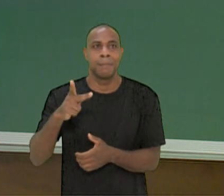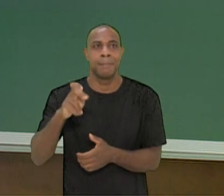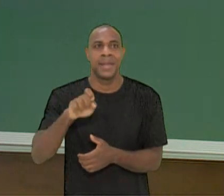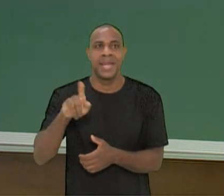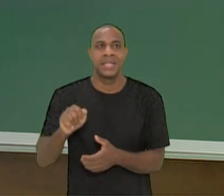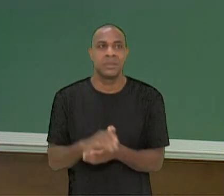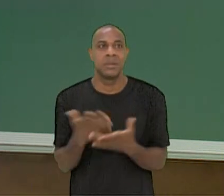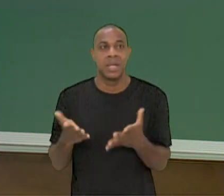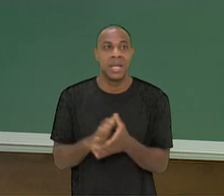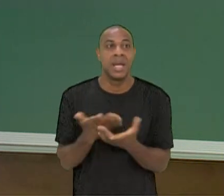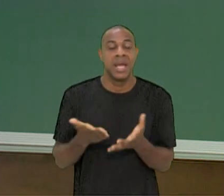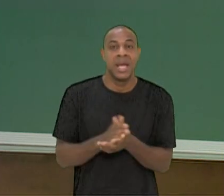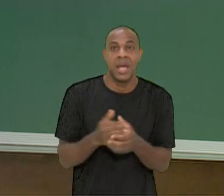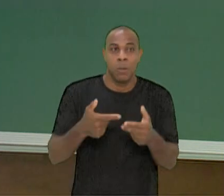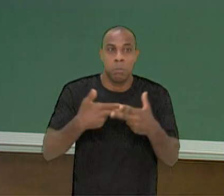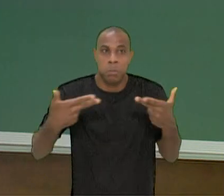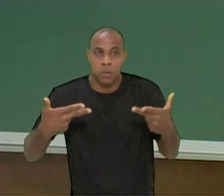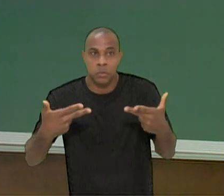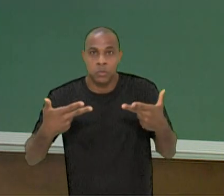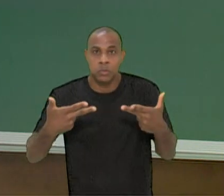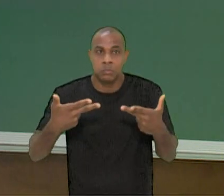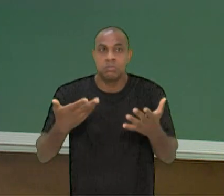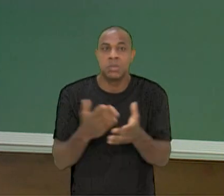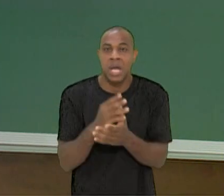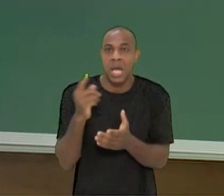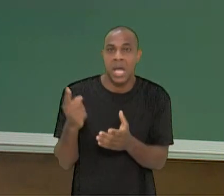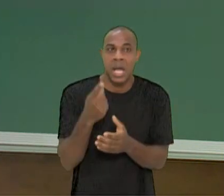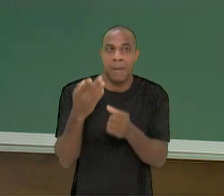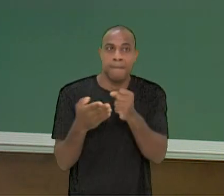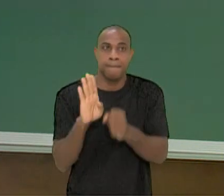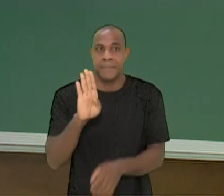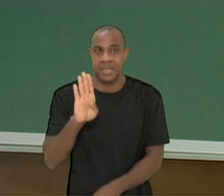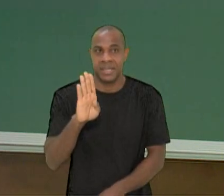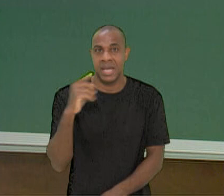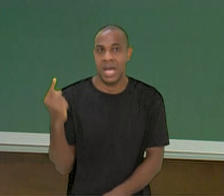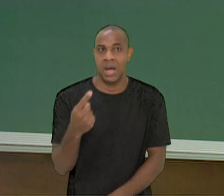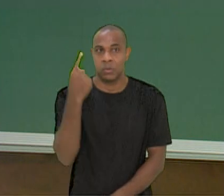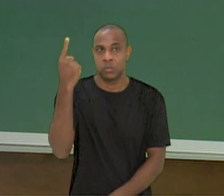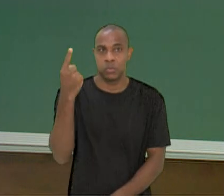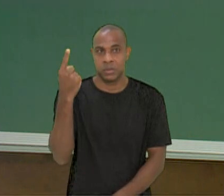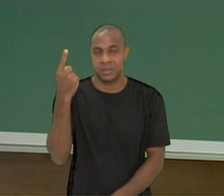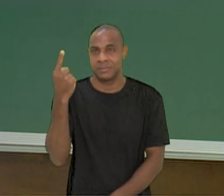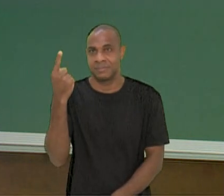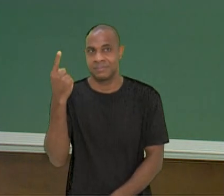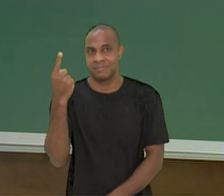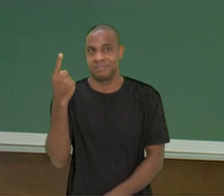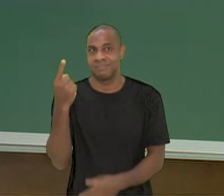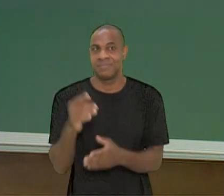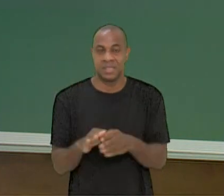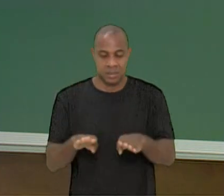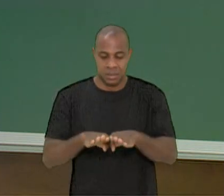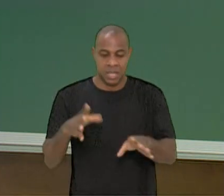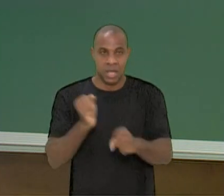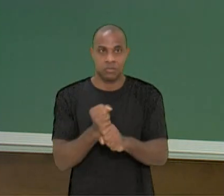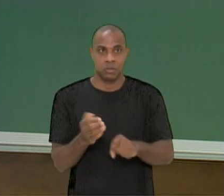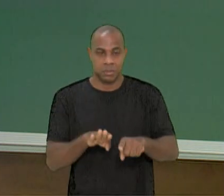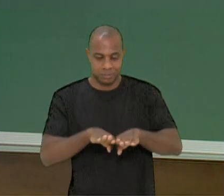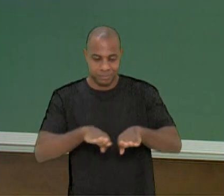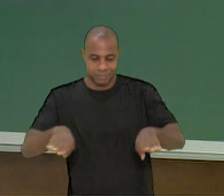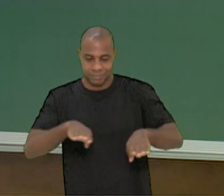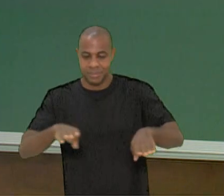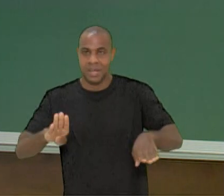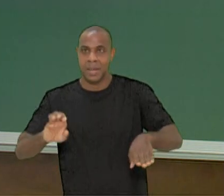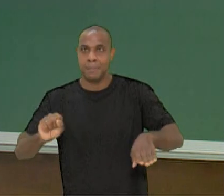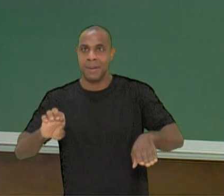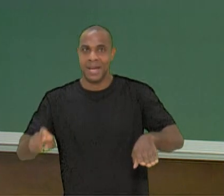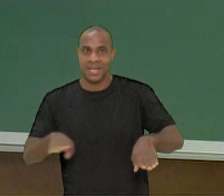trapézio é o produto entre a base média e a altura. Base média, professor? Sim, a soma das bases dividido por 2. Certo?